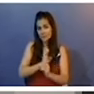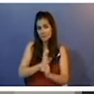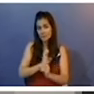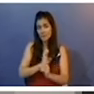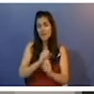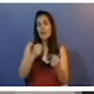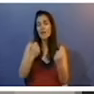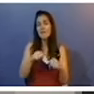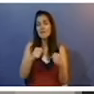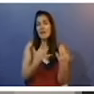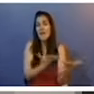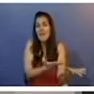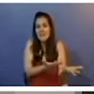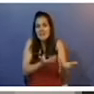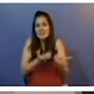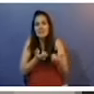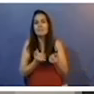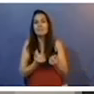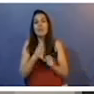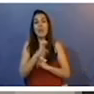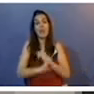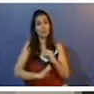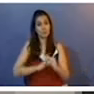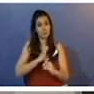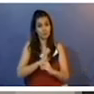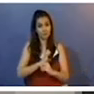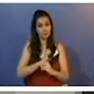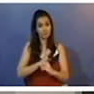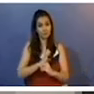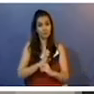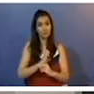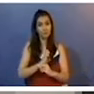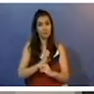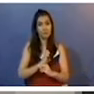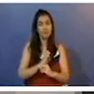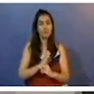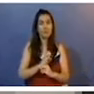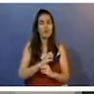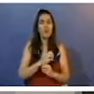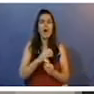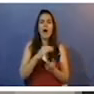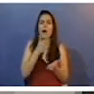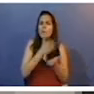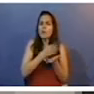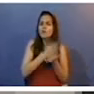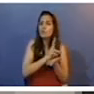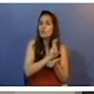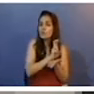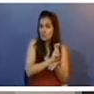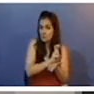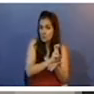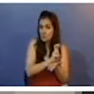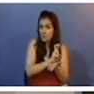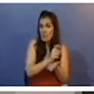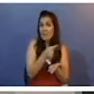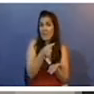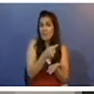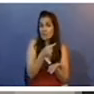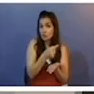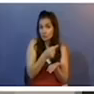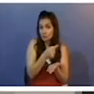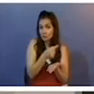vão precisar receber elétrons. Então, a partir dos 5, né, elétrons na última camada, eles vão ser